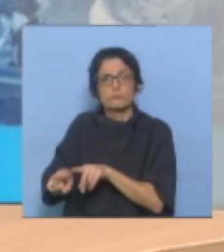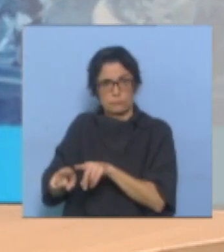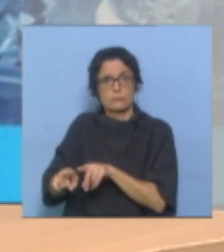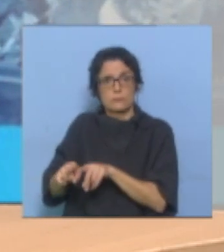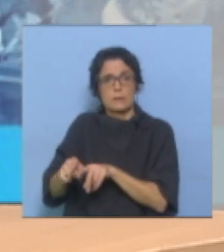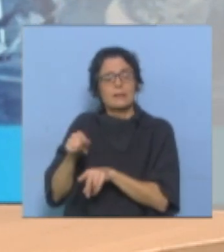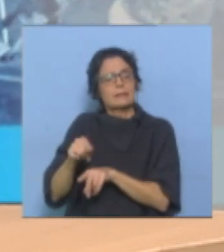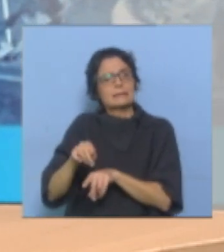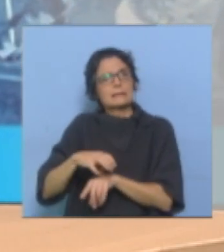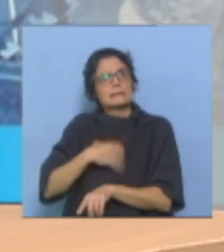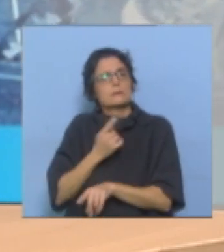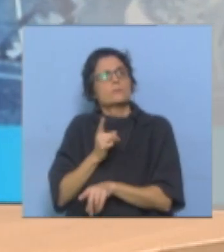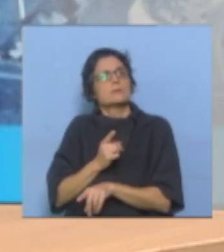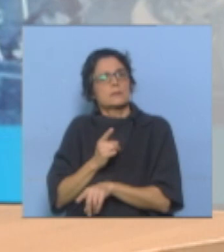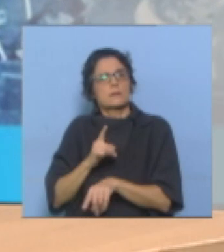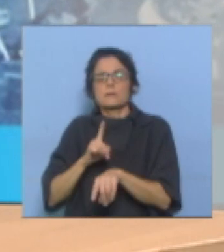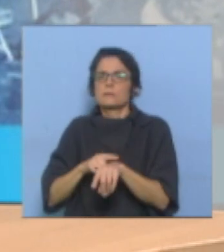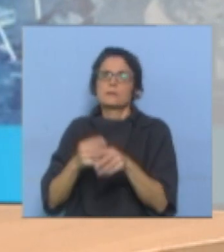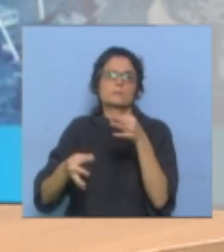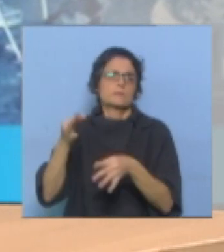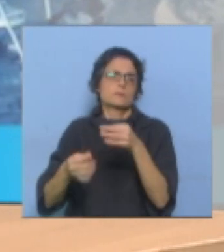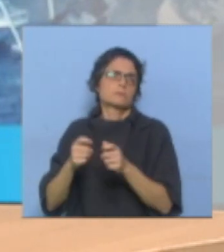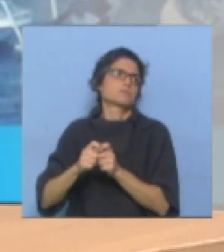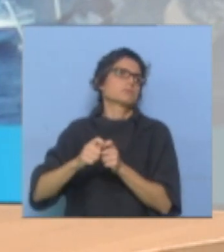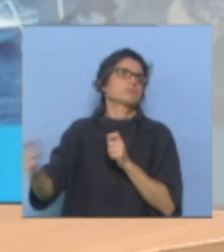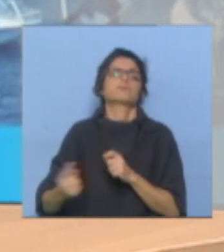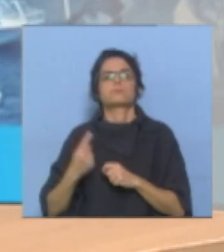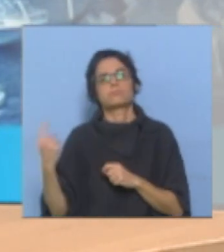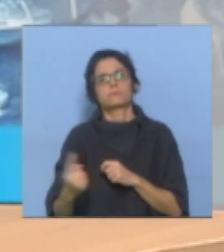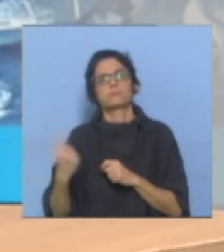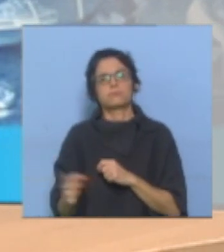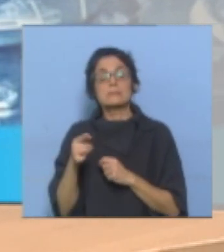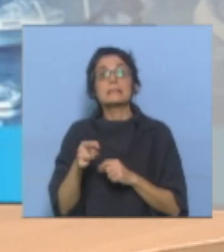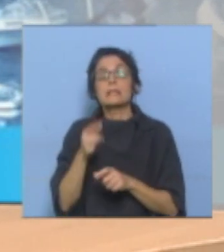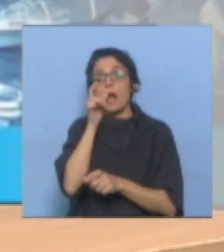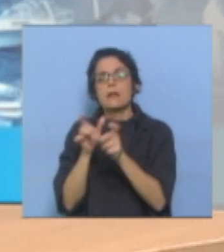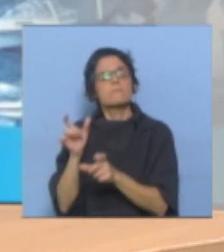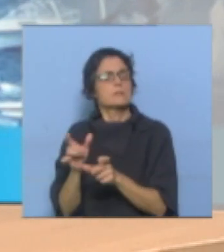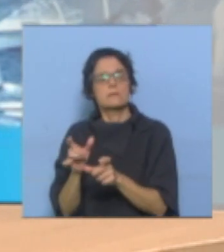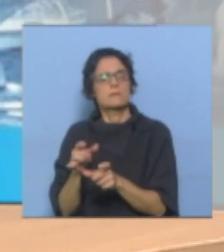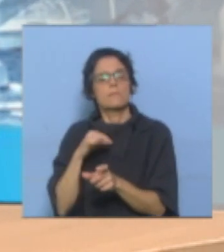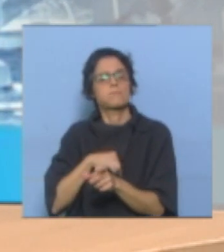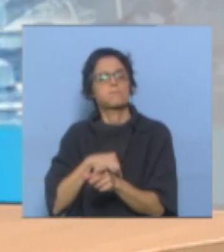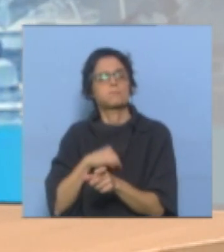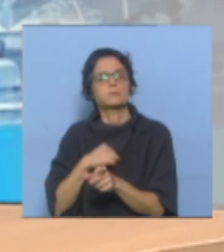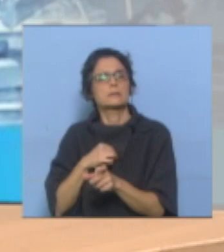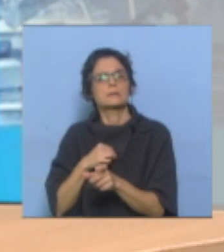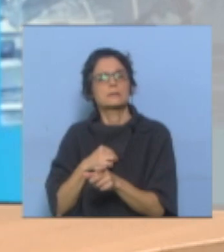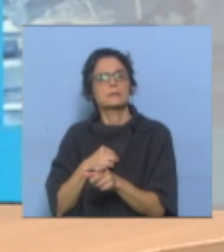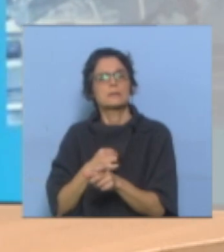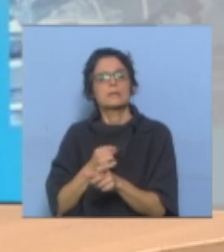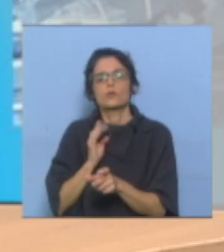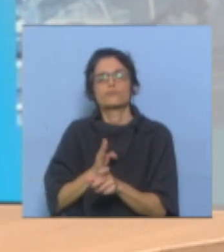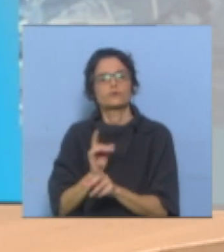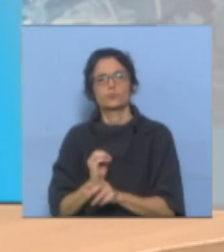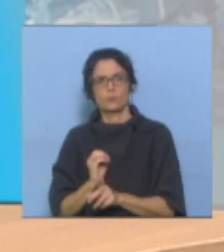existe é que o tempo da justiça é demasiado longo para que haja nas pessoas a sensação de que está a ser feita a justiça.